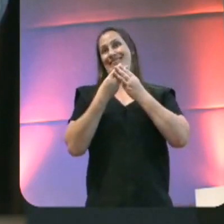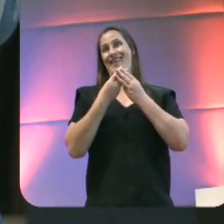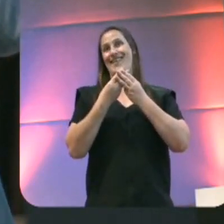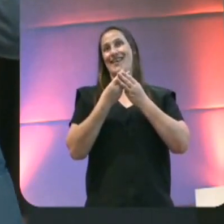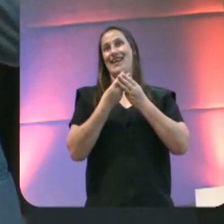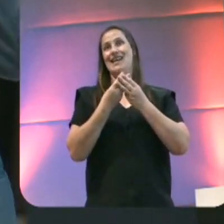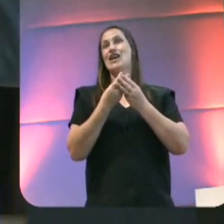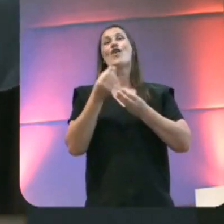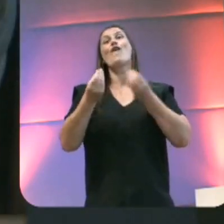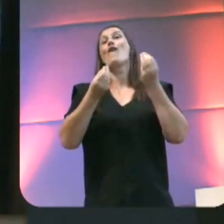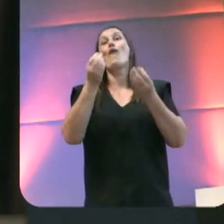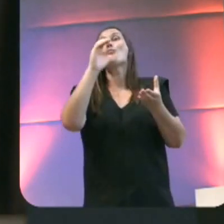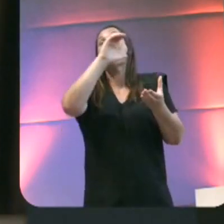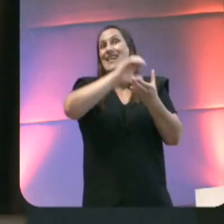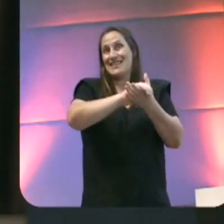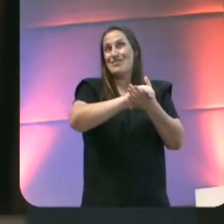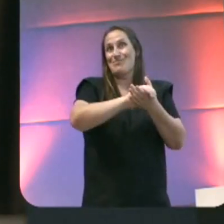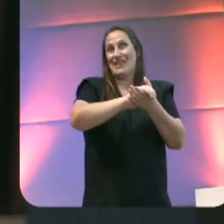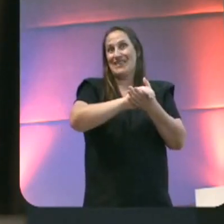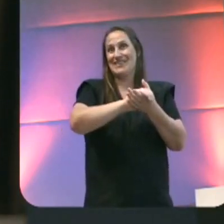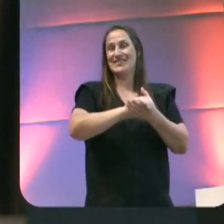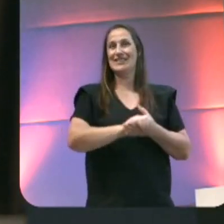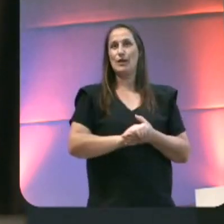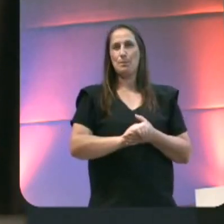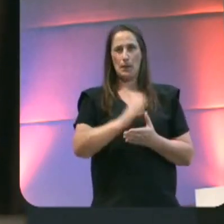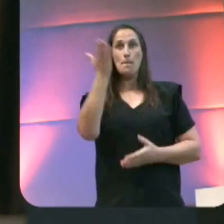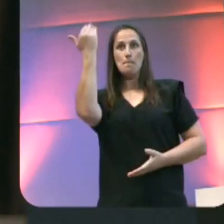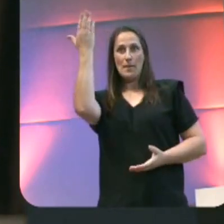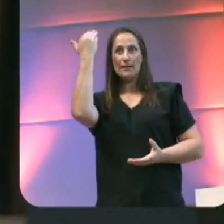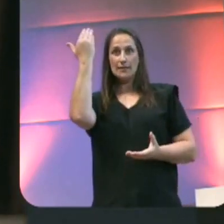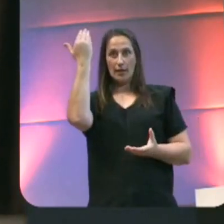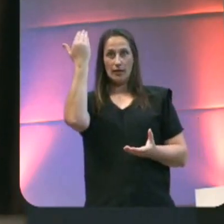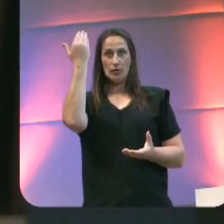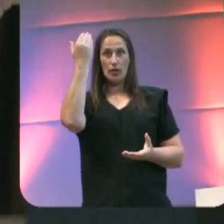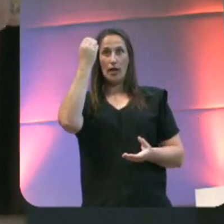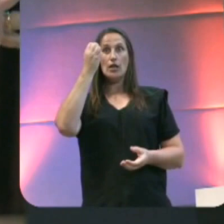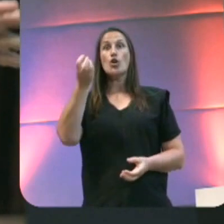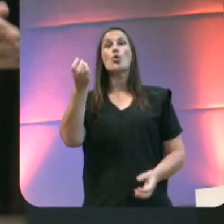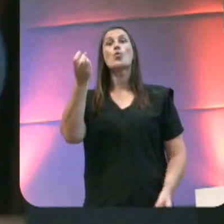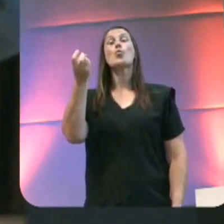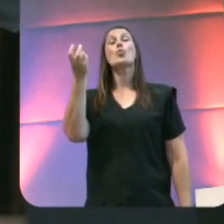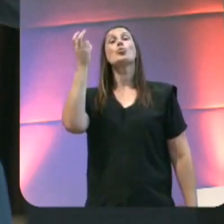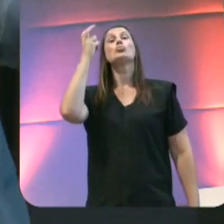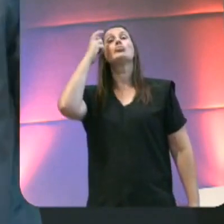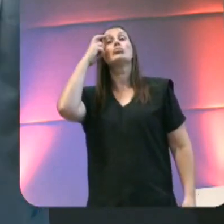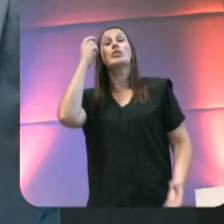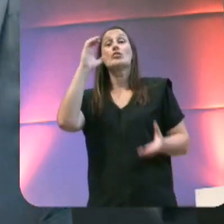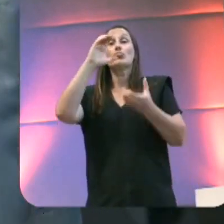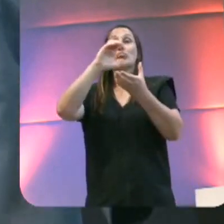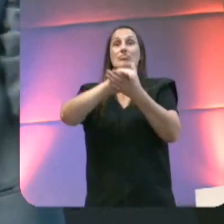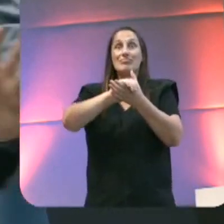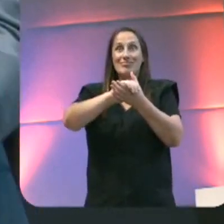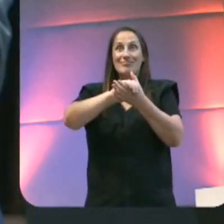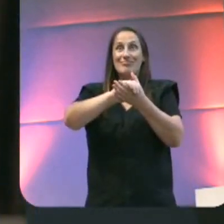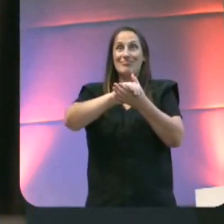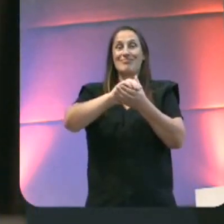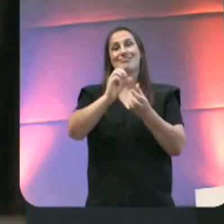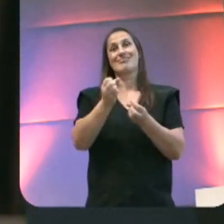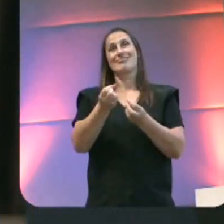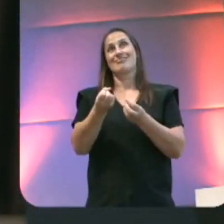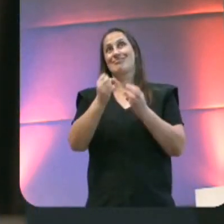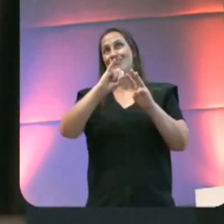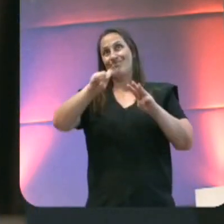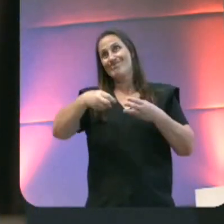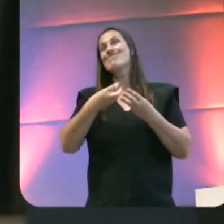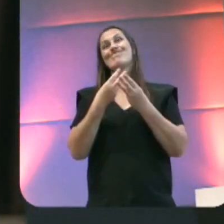E ele estava falando de um casamento. O casamento era a cerimônia da vida de uma